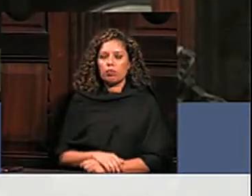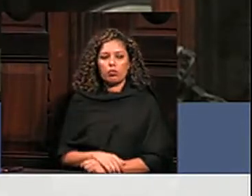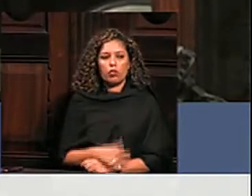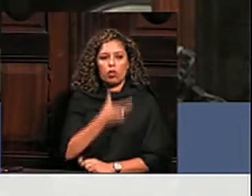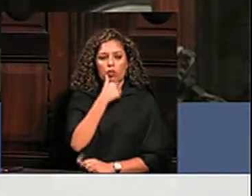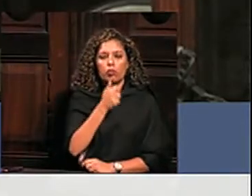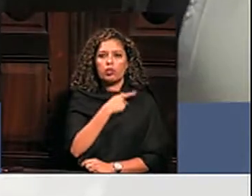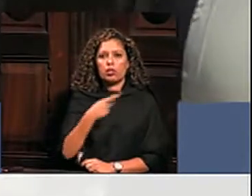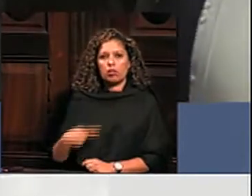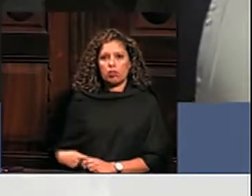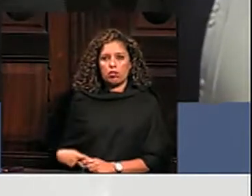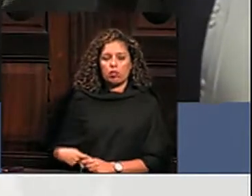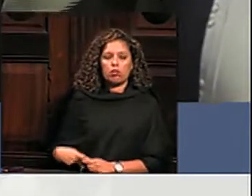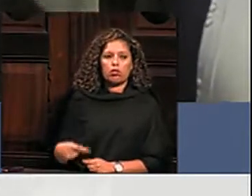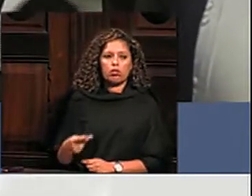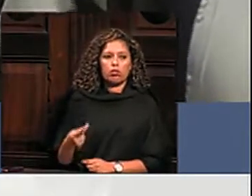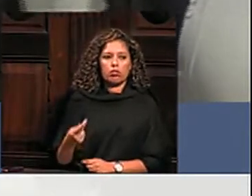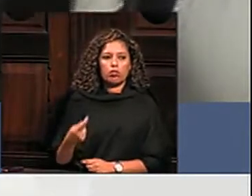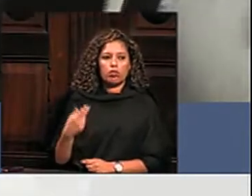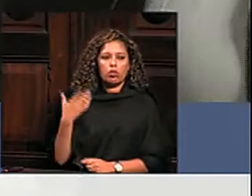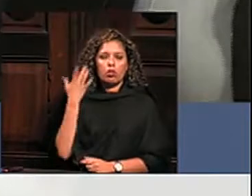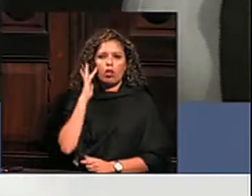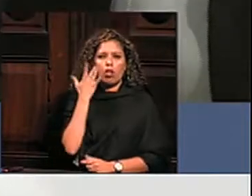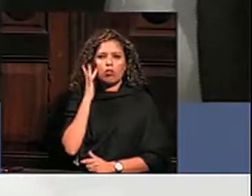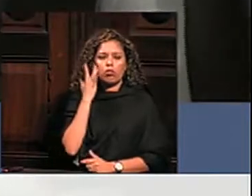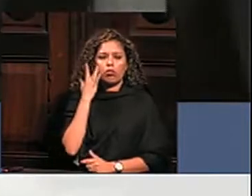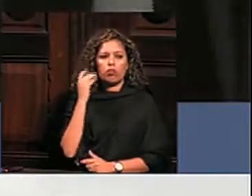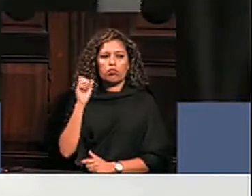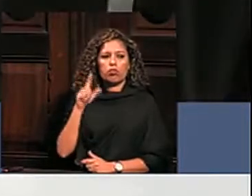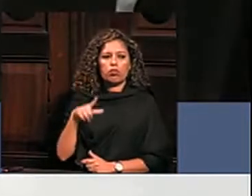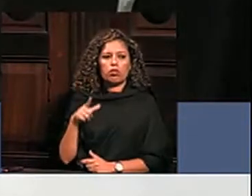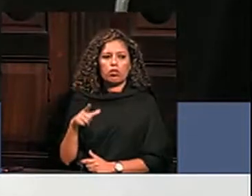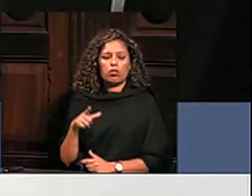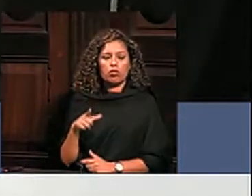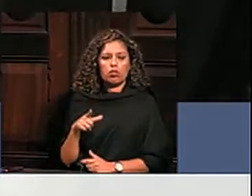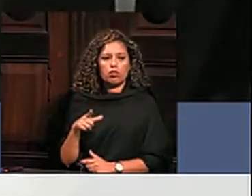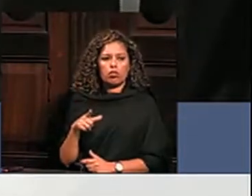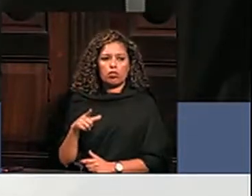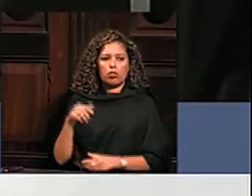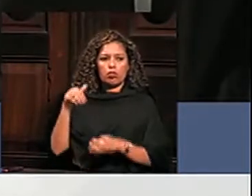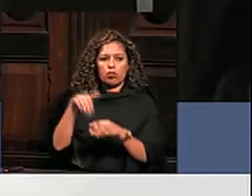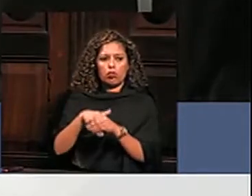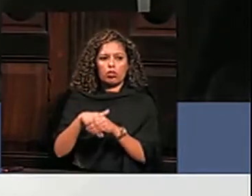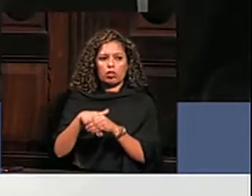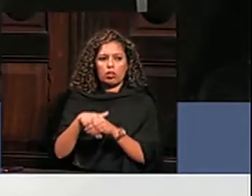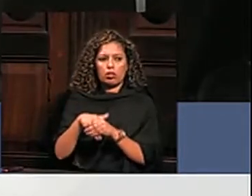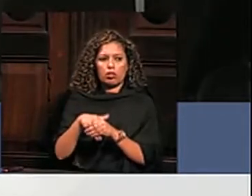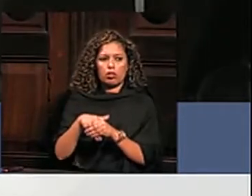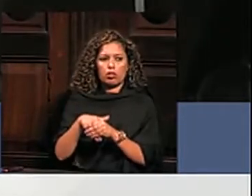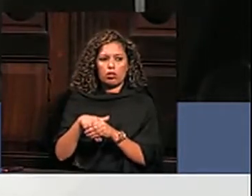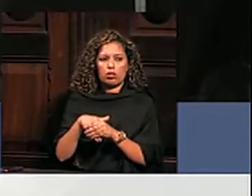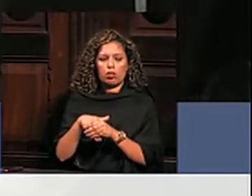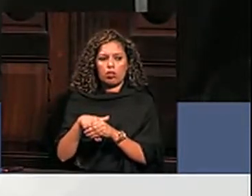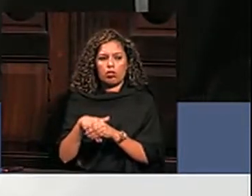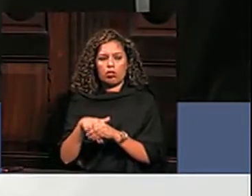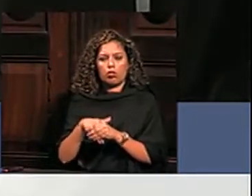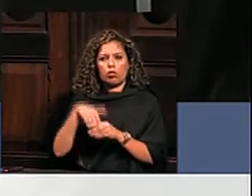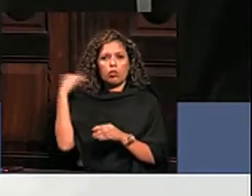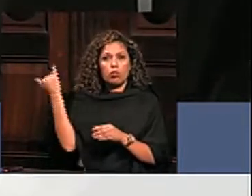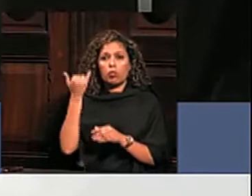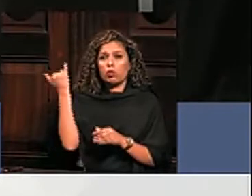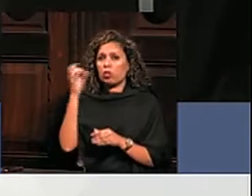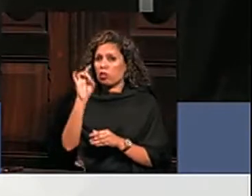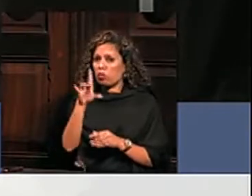Senhor presidente, considero que esta foi uma votação não apenas muito